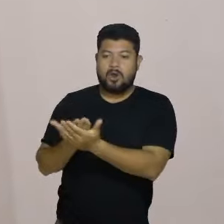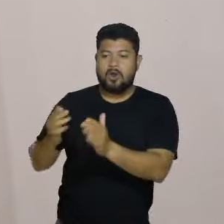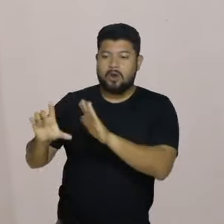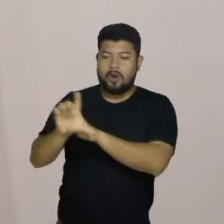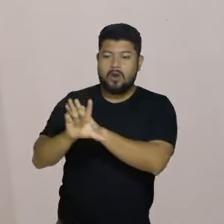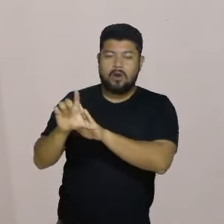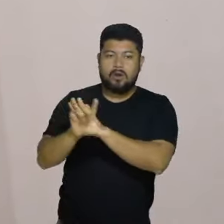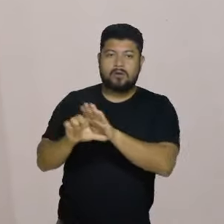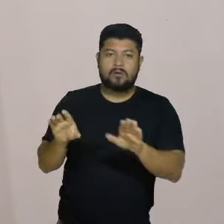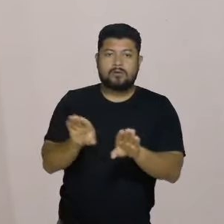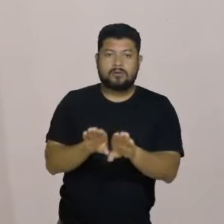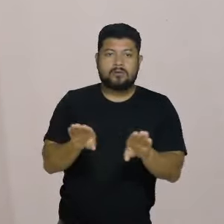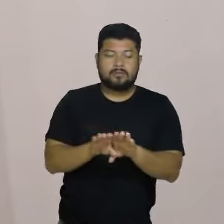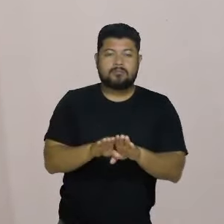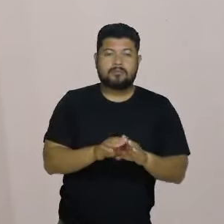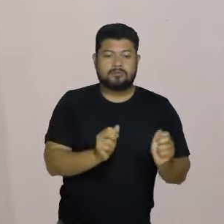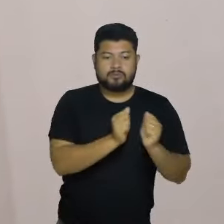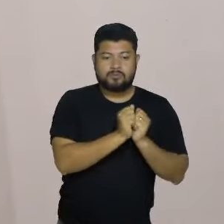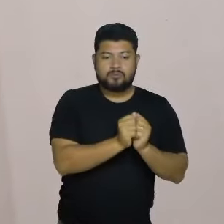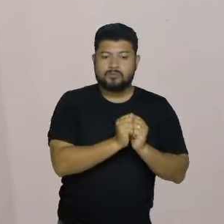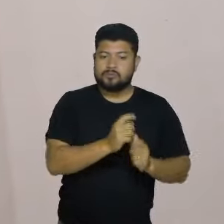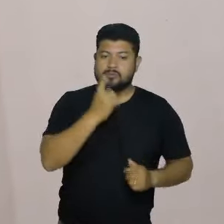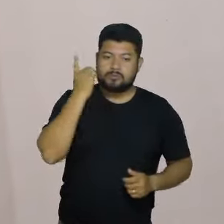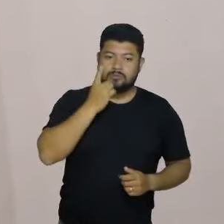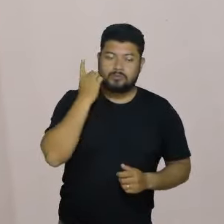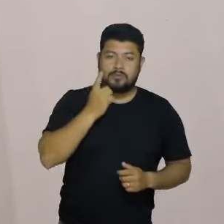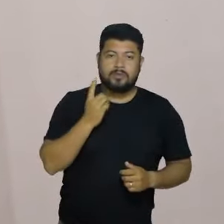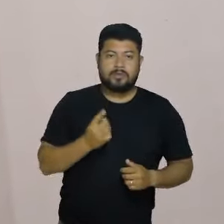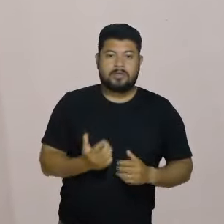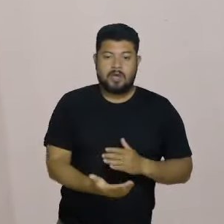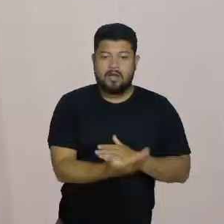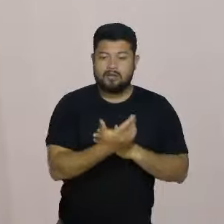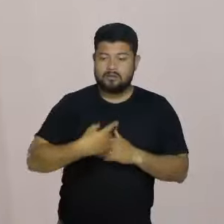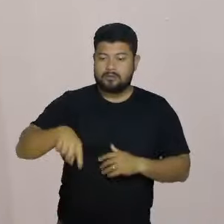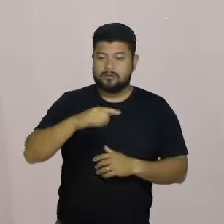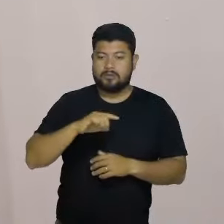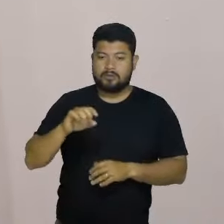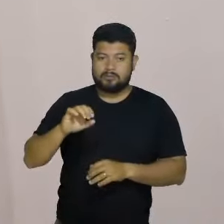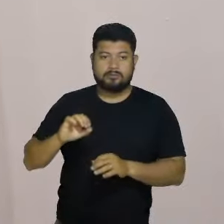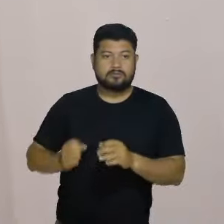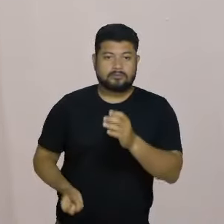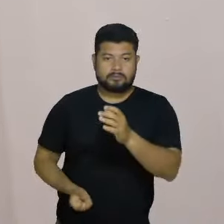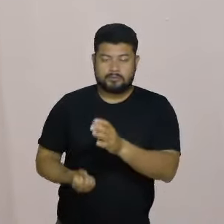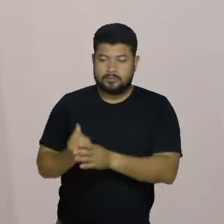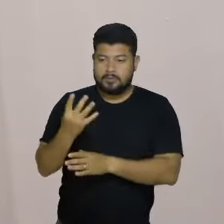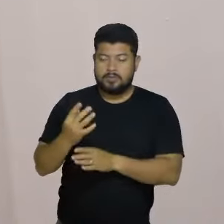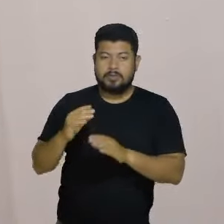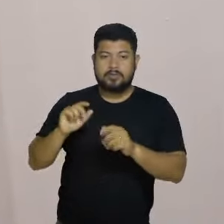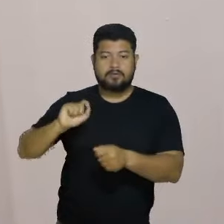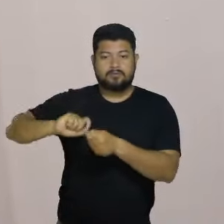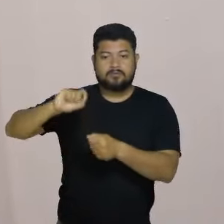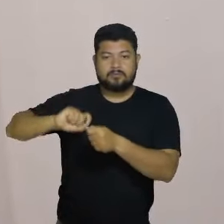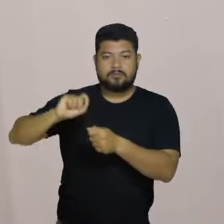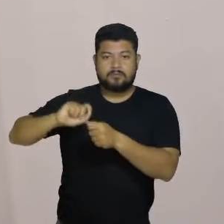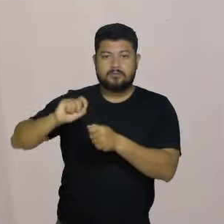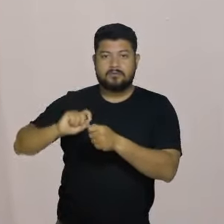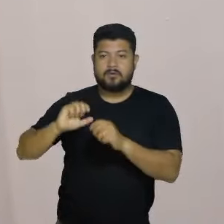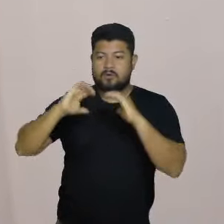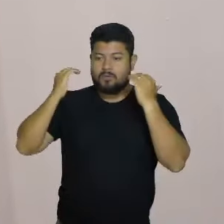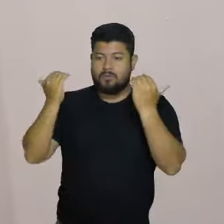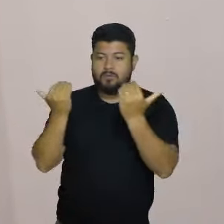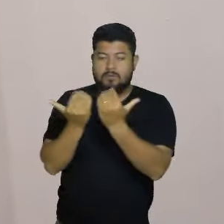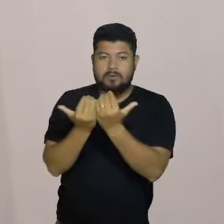dos deputados que possibilitaram a realização do Congresso Estadual das APAES, um evento que aconteceu